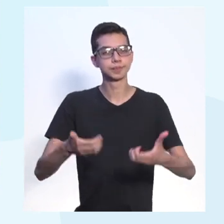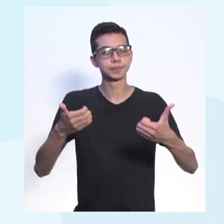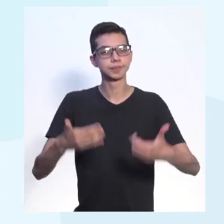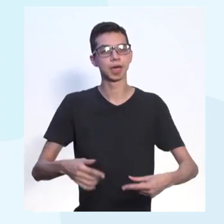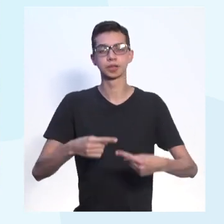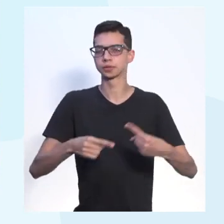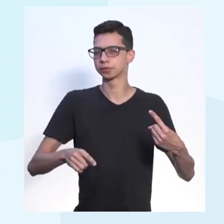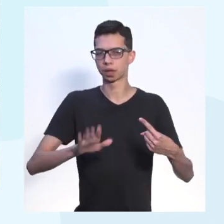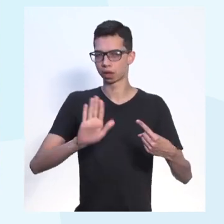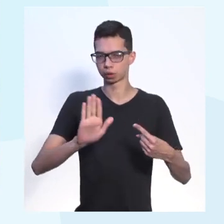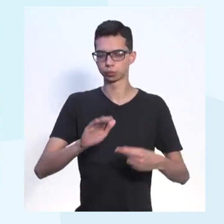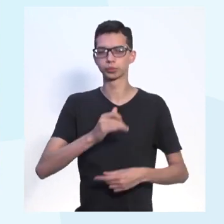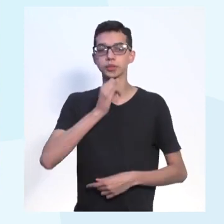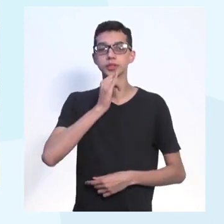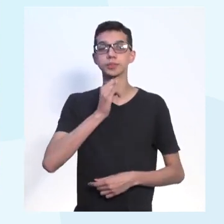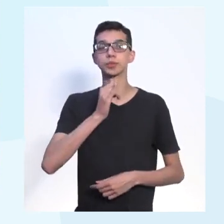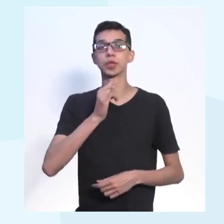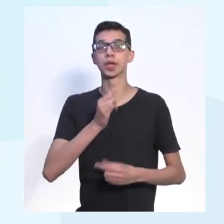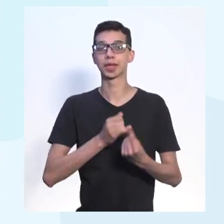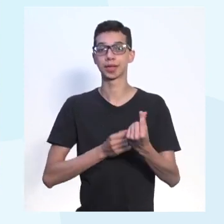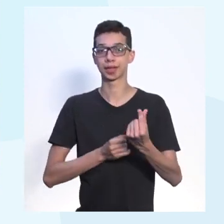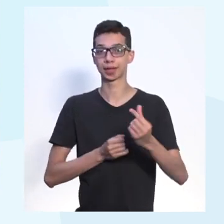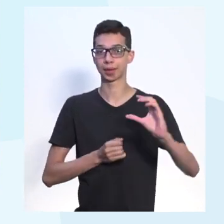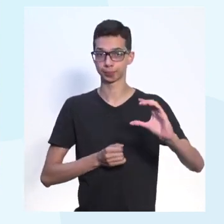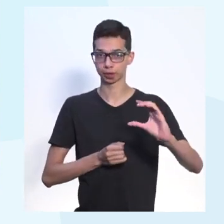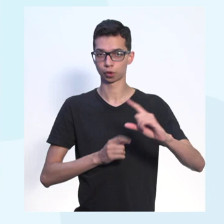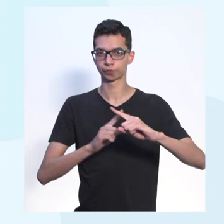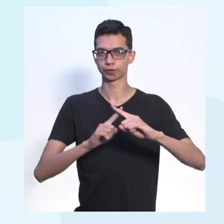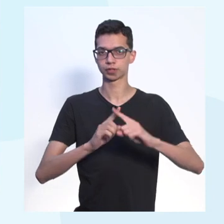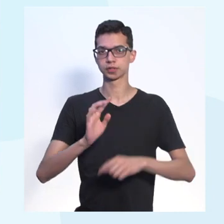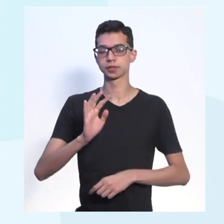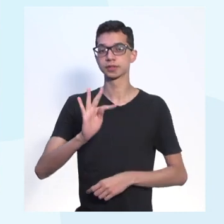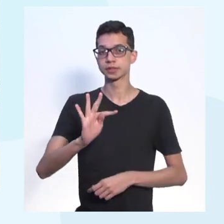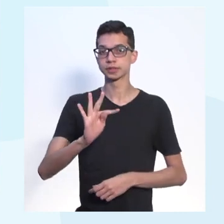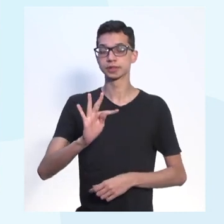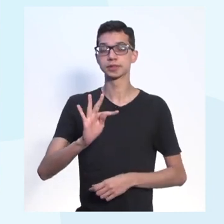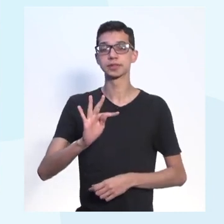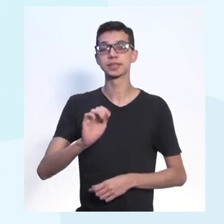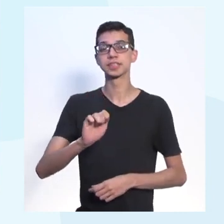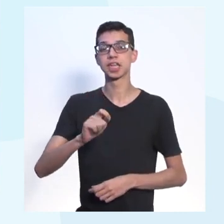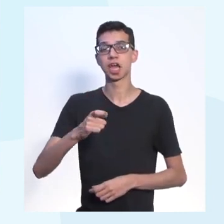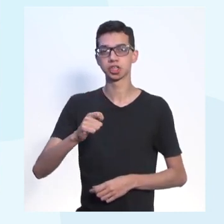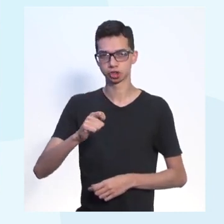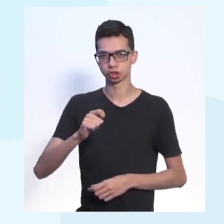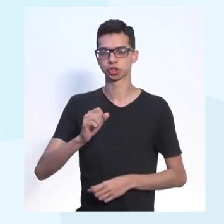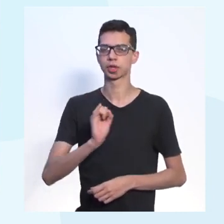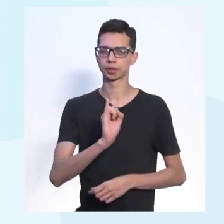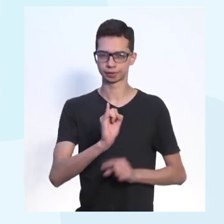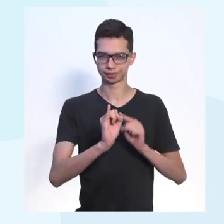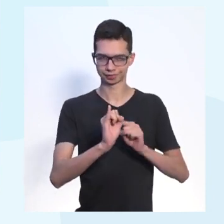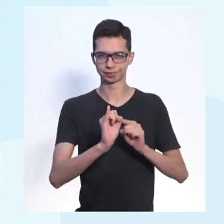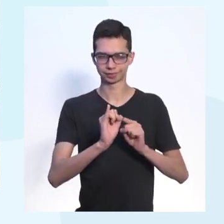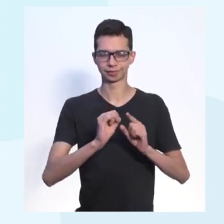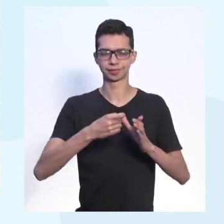Capital vezes taxa vezes período. Vai render R$150, R$300,